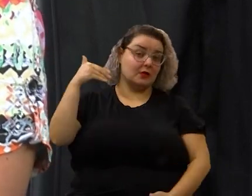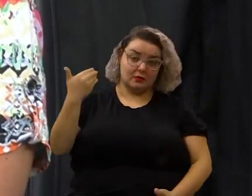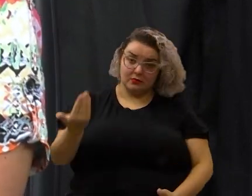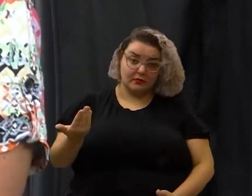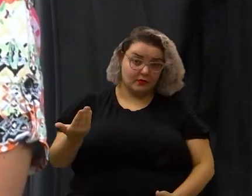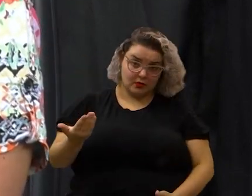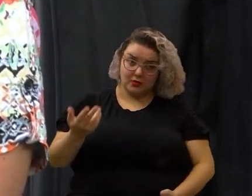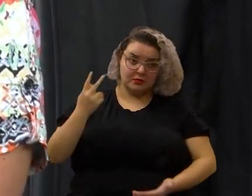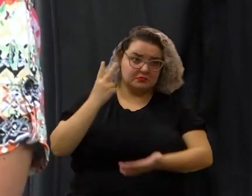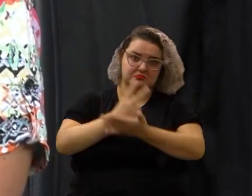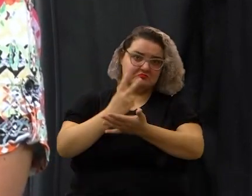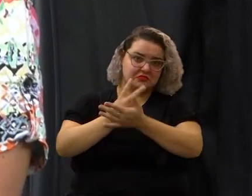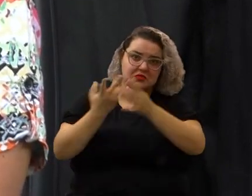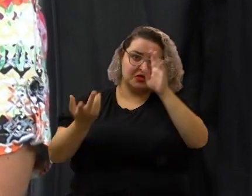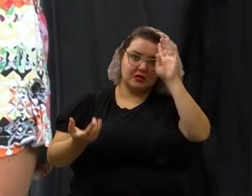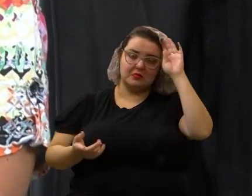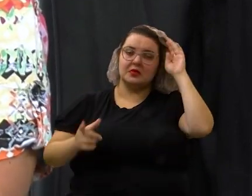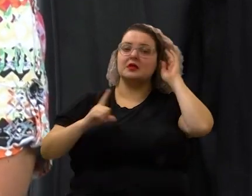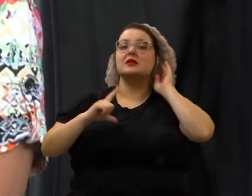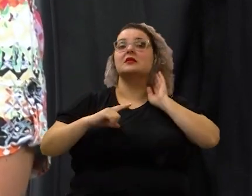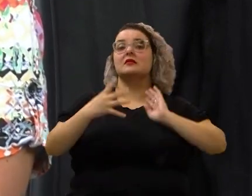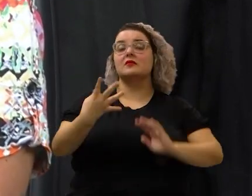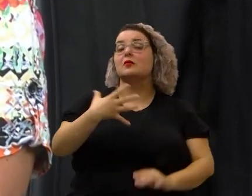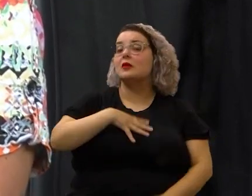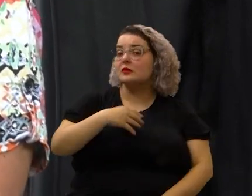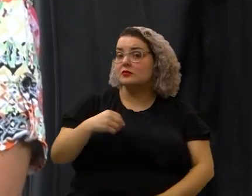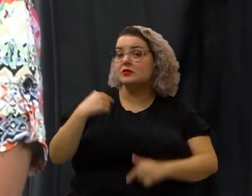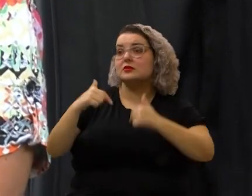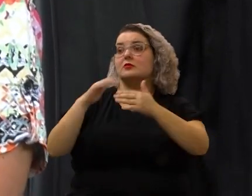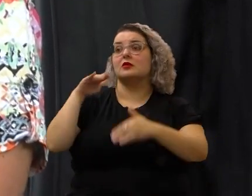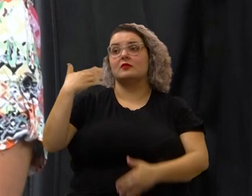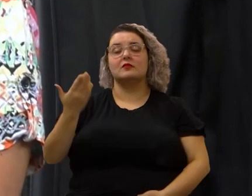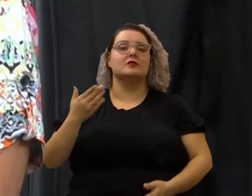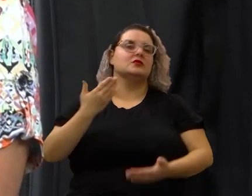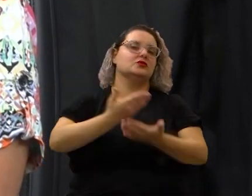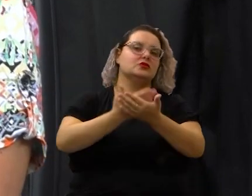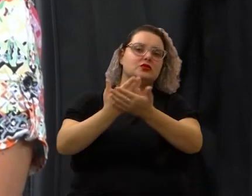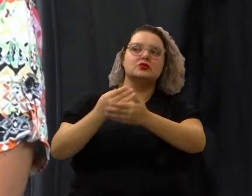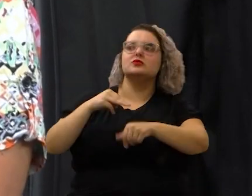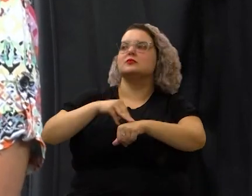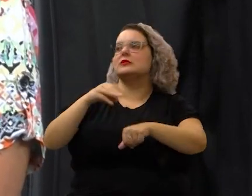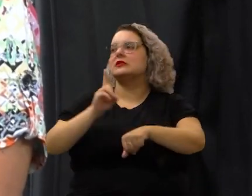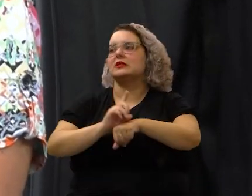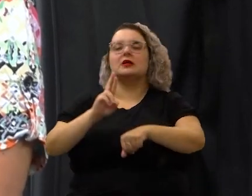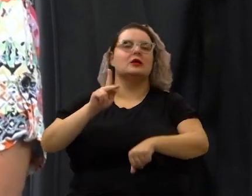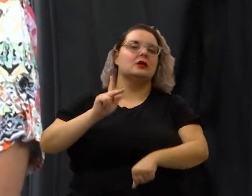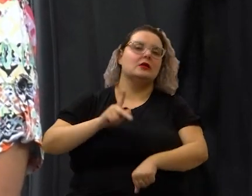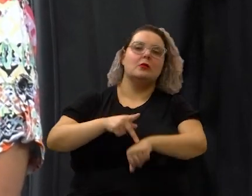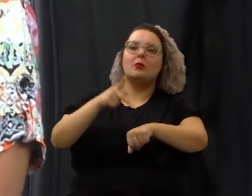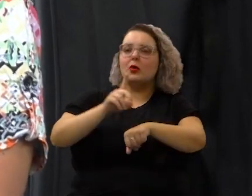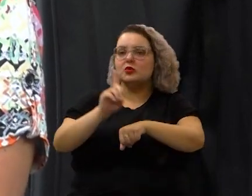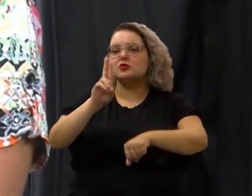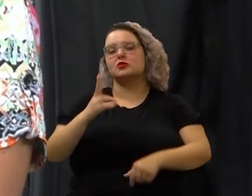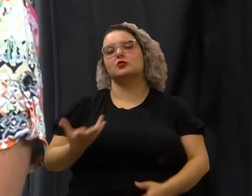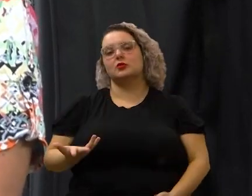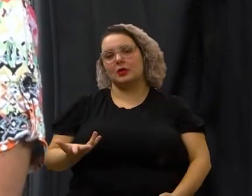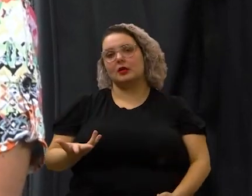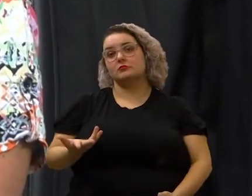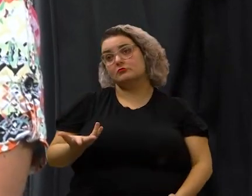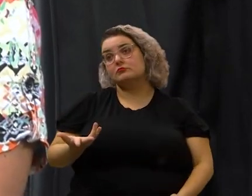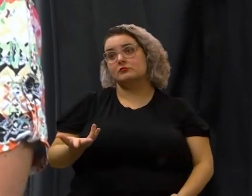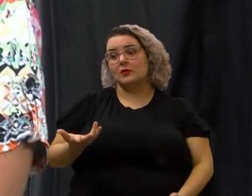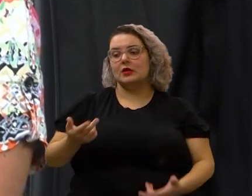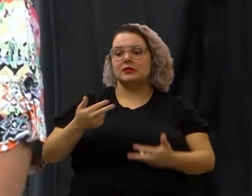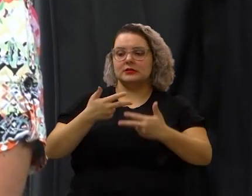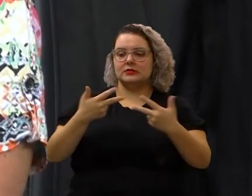vida toda, teve 4 filhos, trabalhou fora, estudou, fez mestrado, doutorado, pós-doutorado.